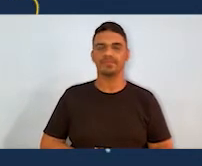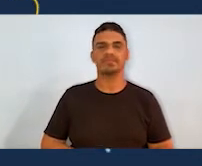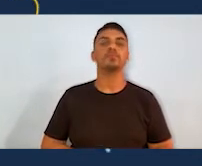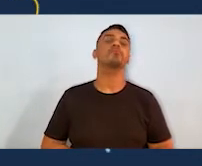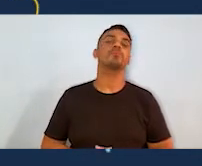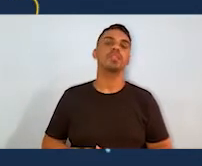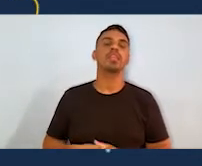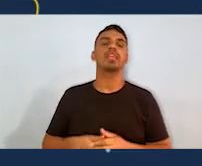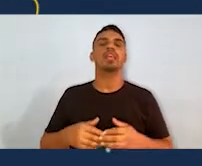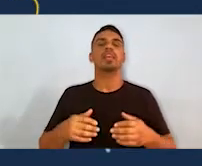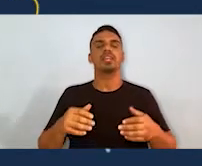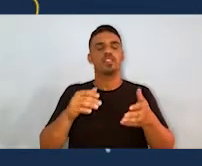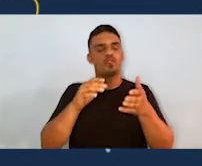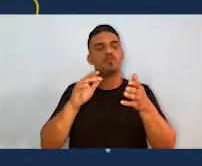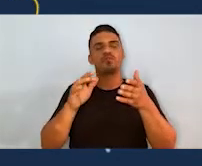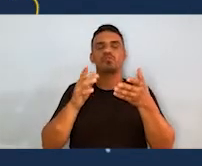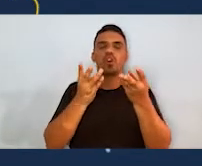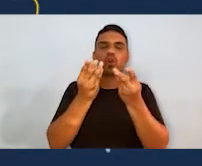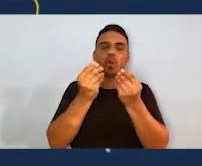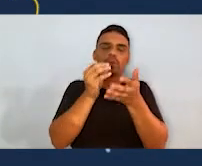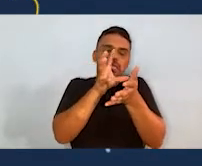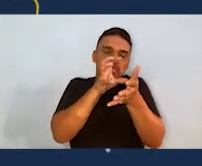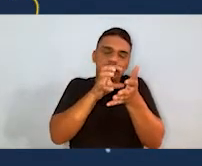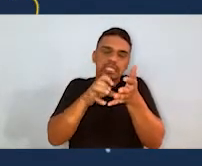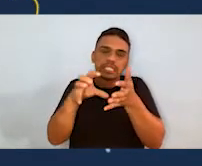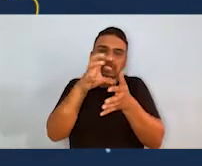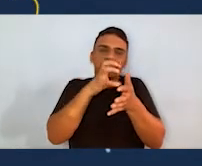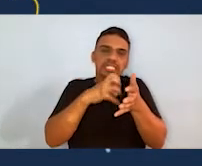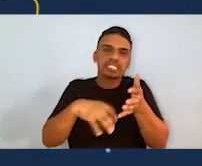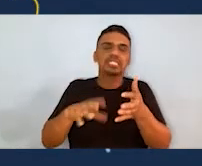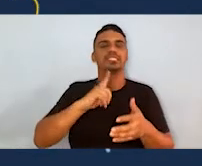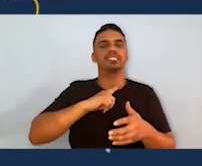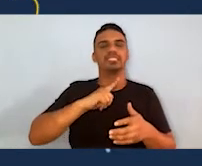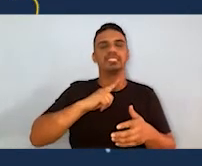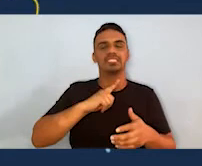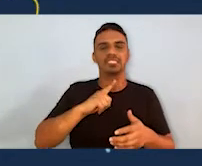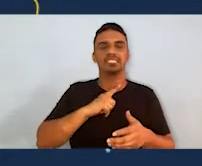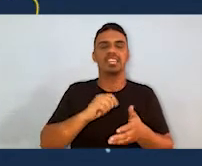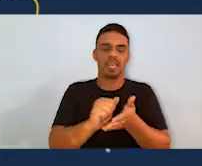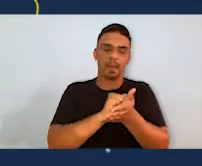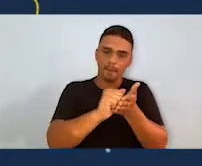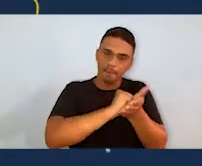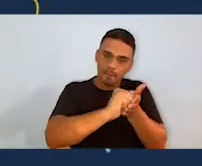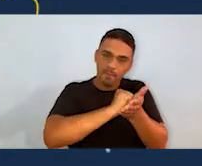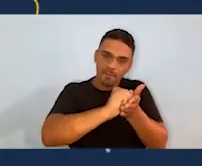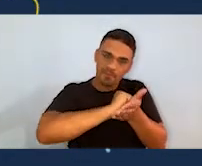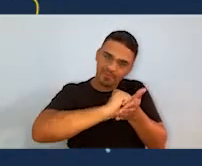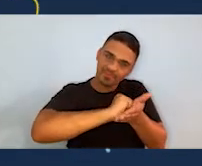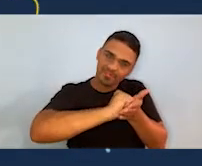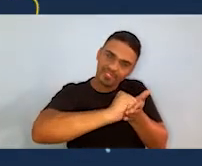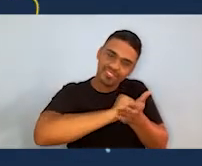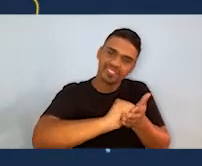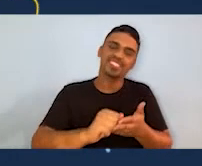essa parte de rabiscar um pouquinho. E aí aqui a gente tem a borrachinha para